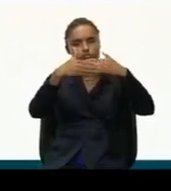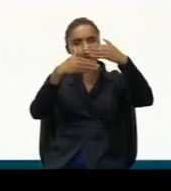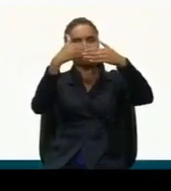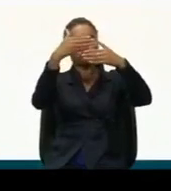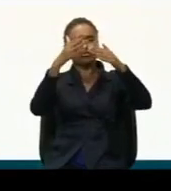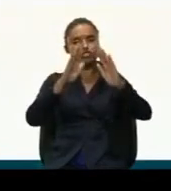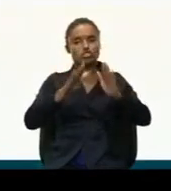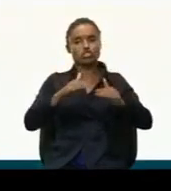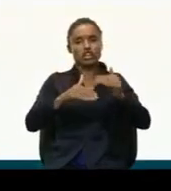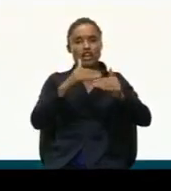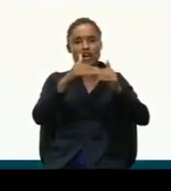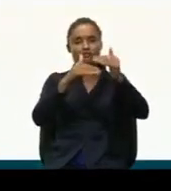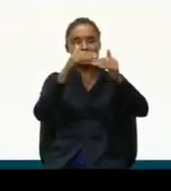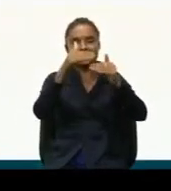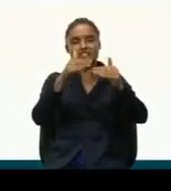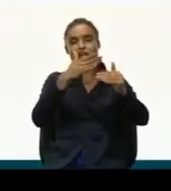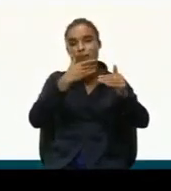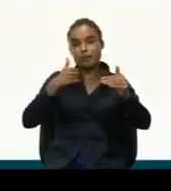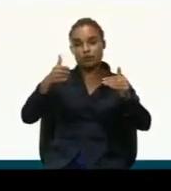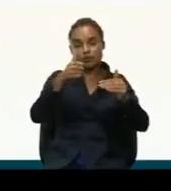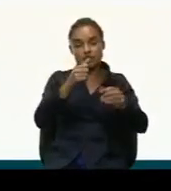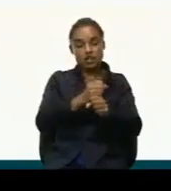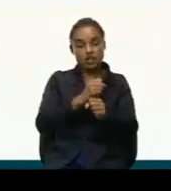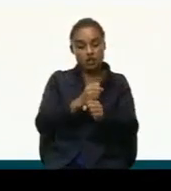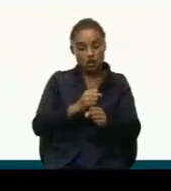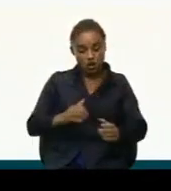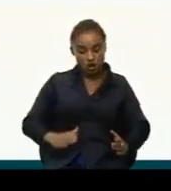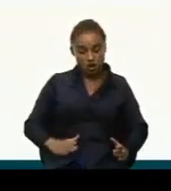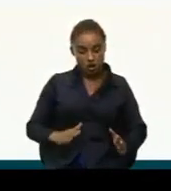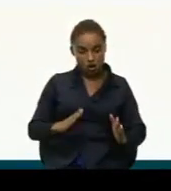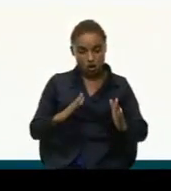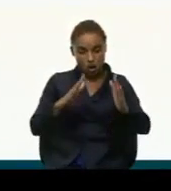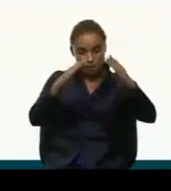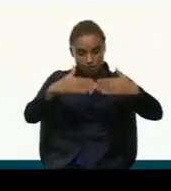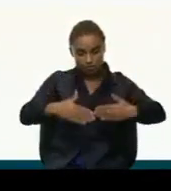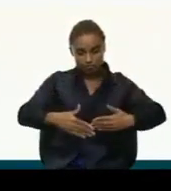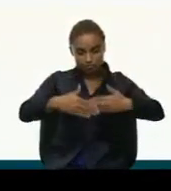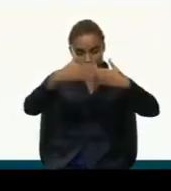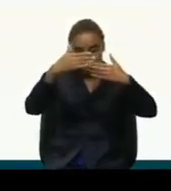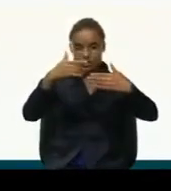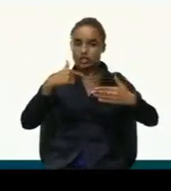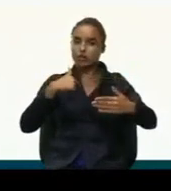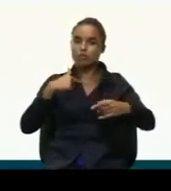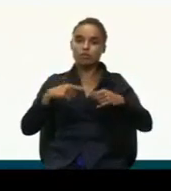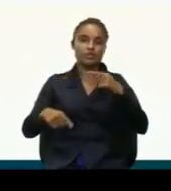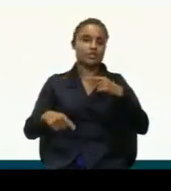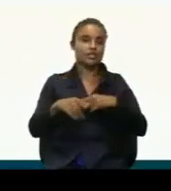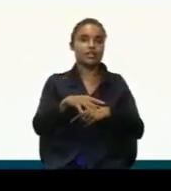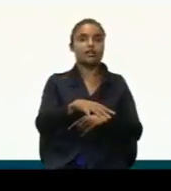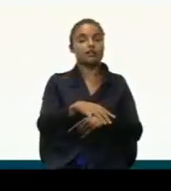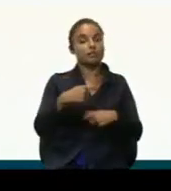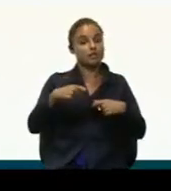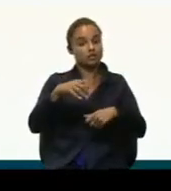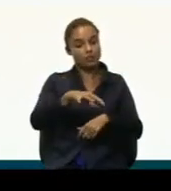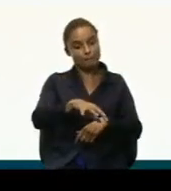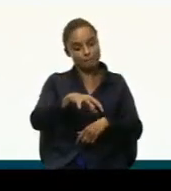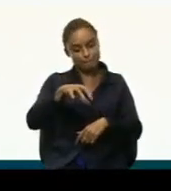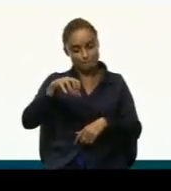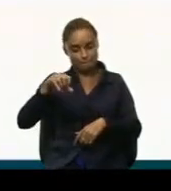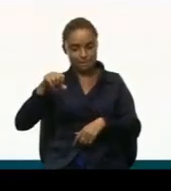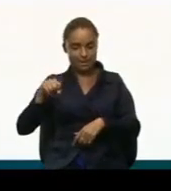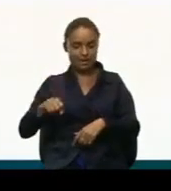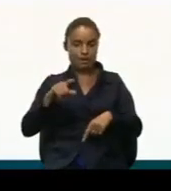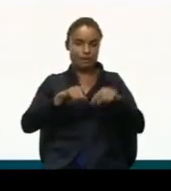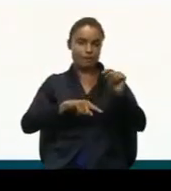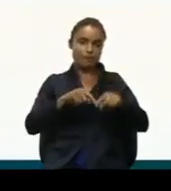coloco esse ponto aqui. Então, vai sofrendo alterações no layout do canteiro. Então, olha, mudanças no layout do